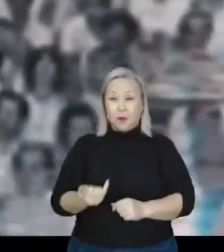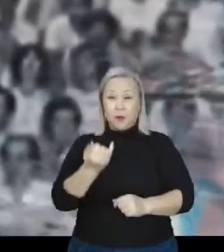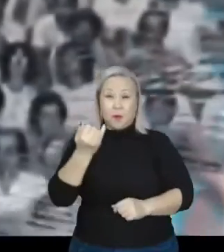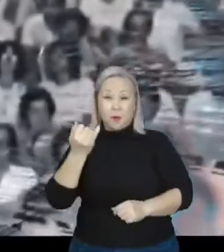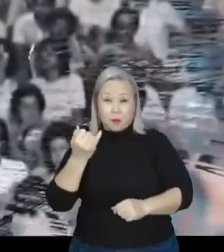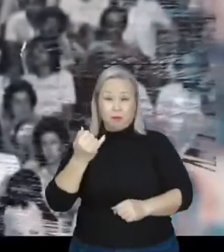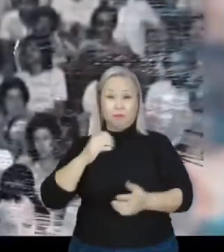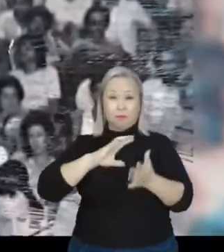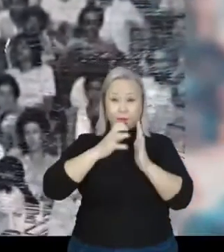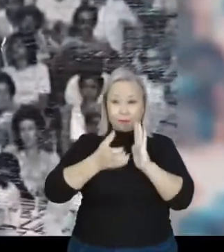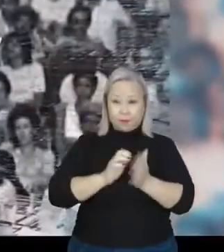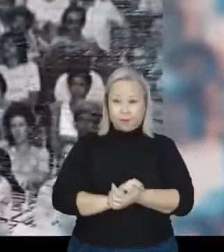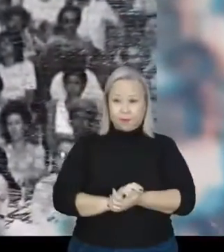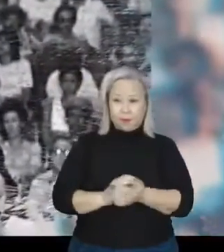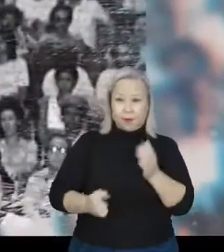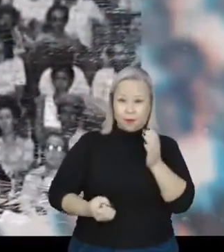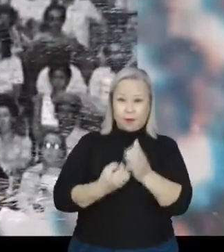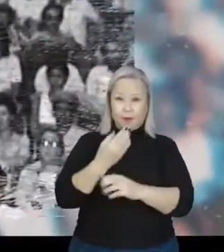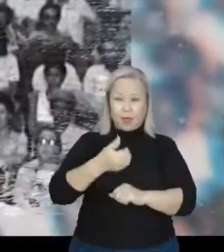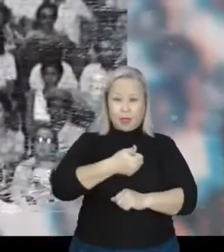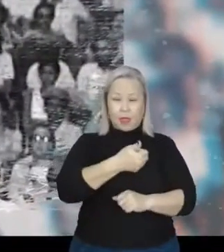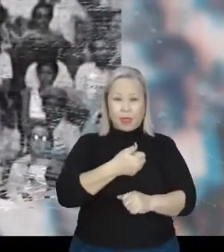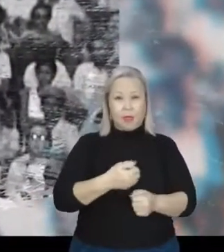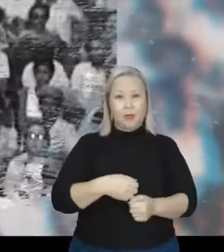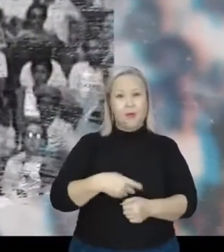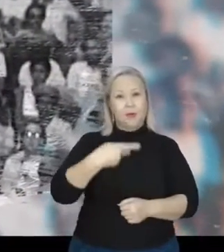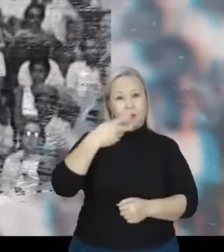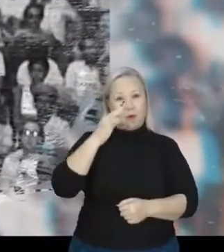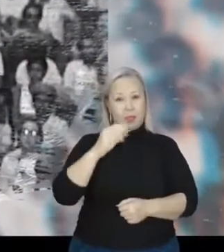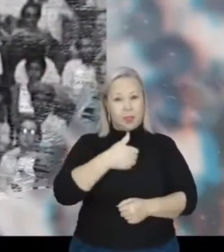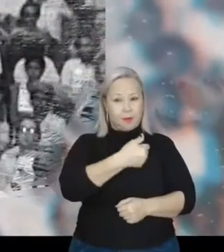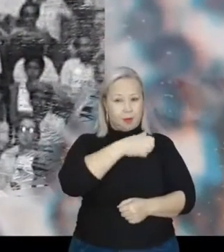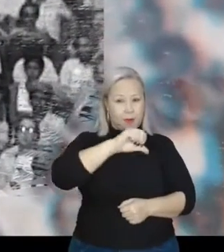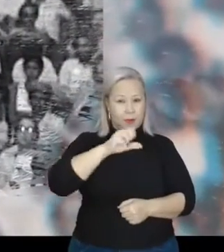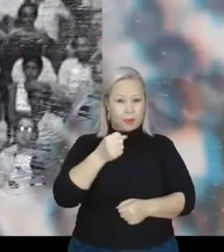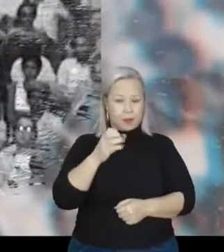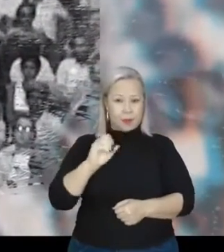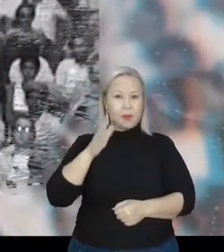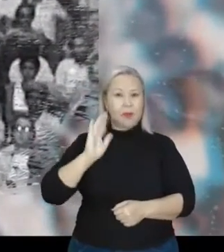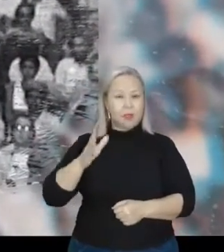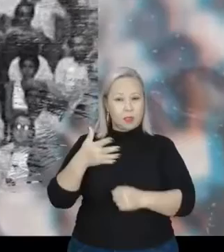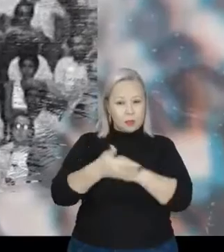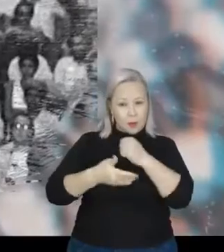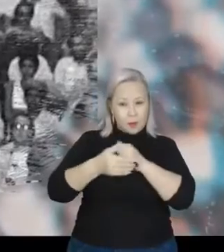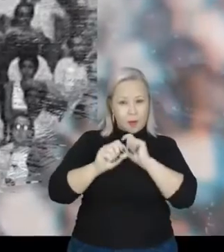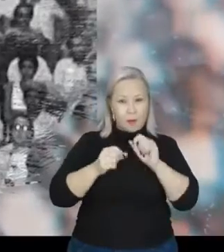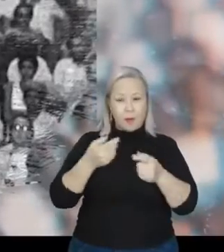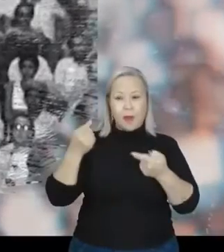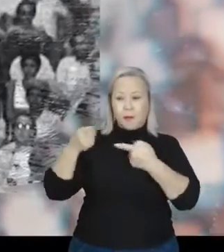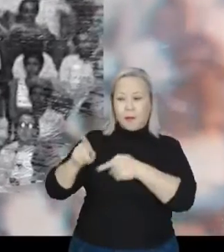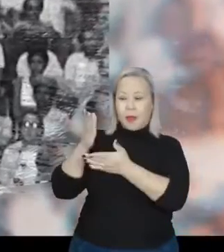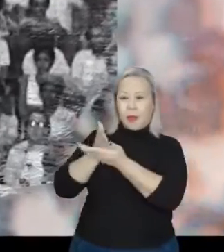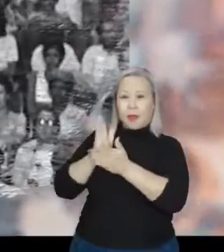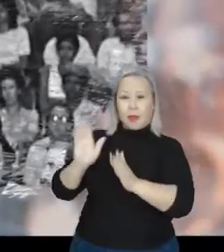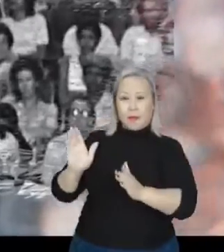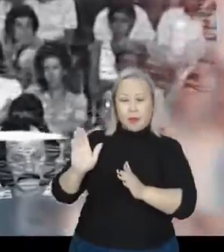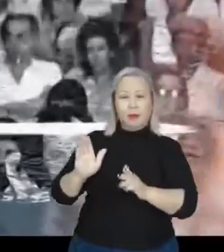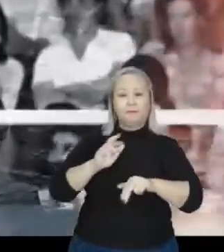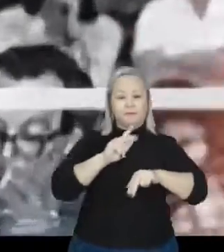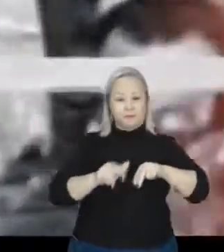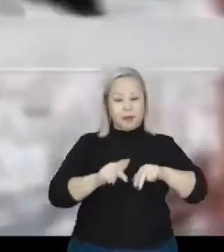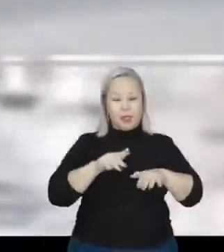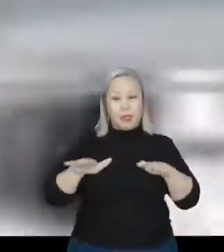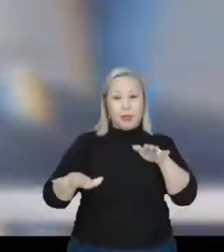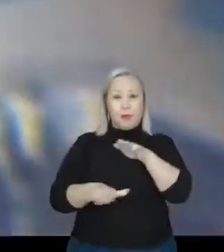partido. Quando fundado em 1980, já tinha em sua base o combate à desigualdade de gênero, e isso só